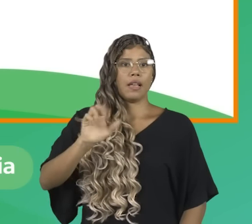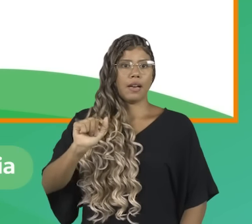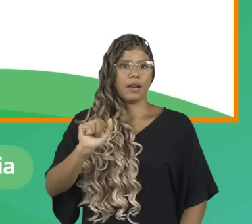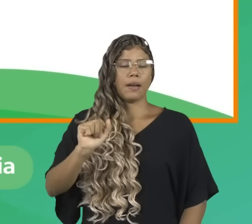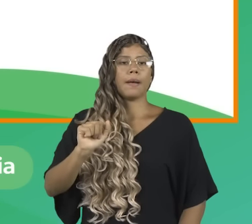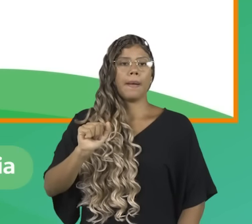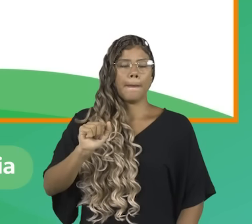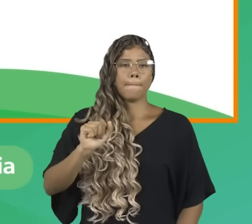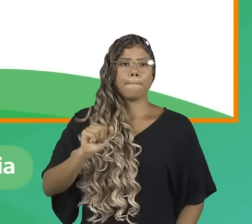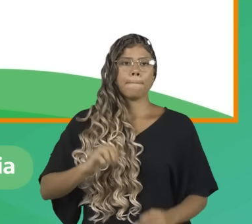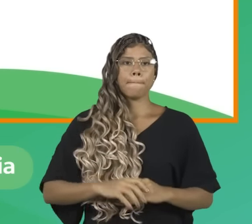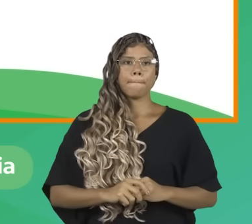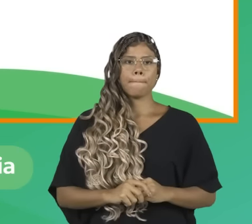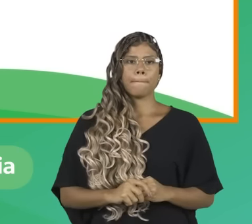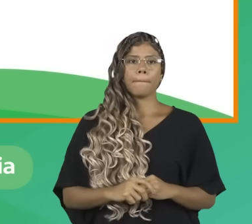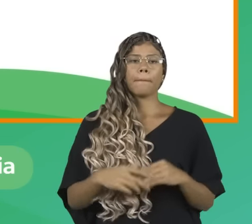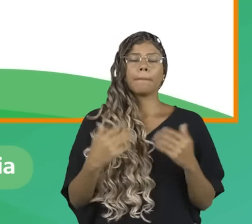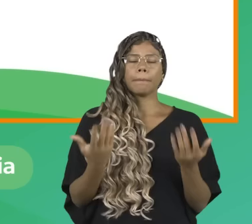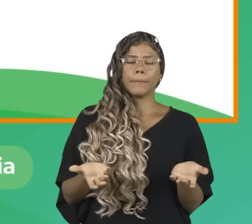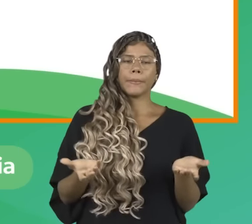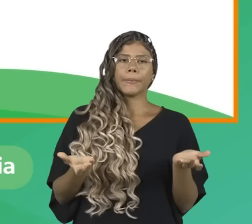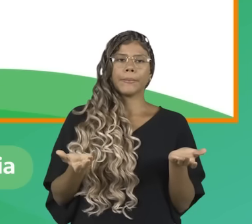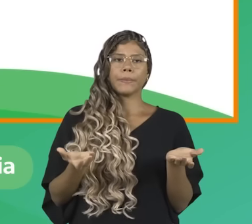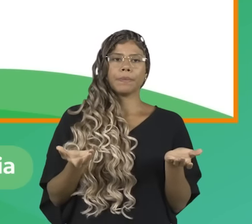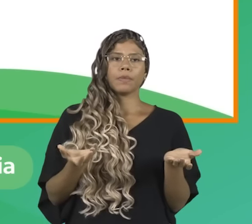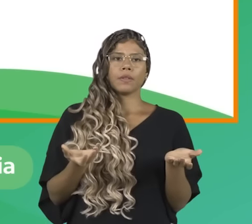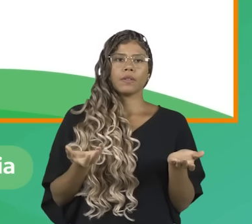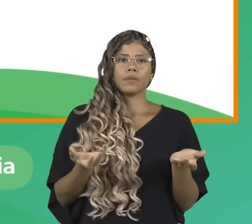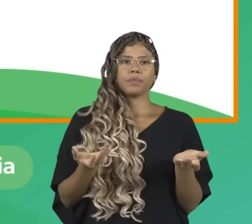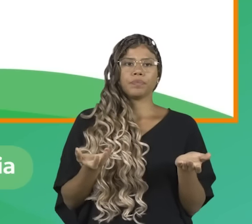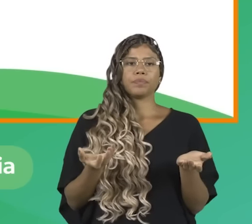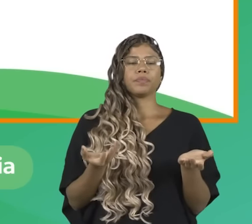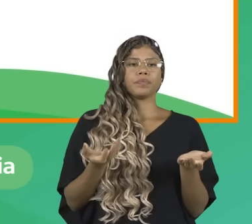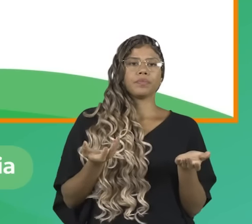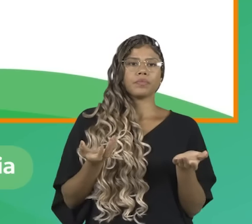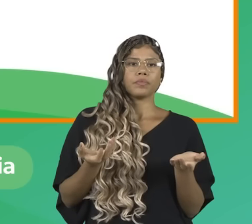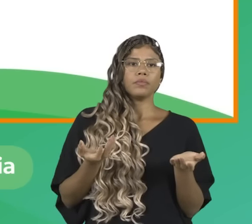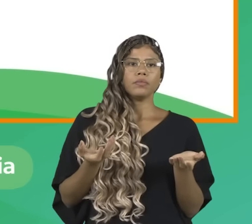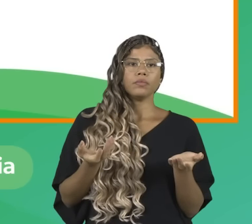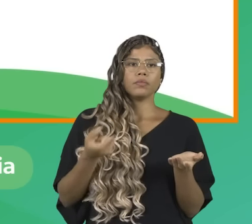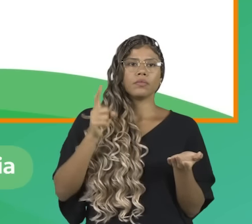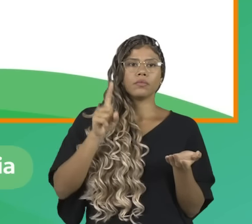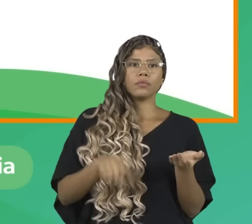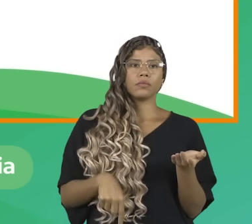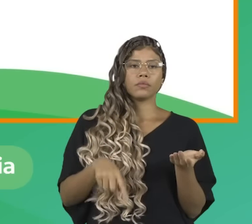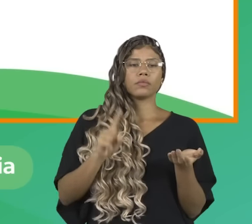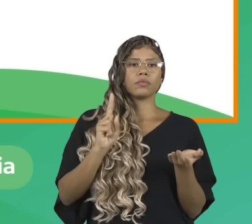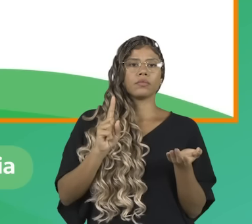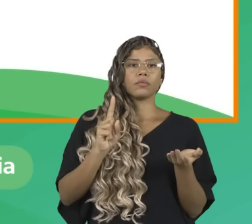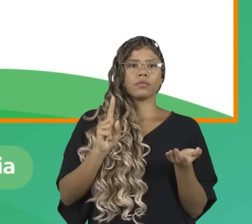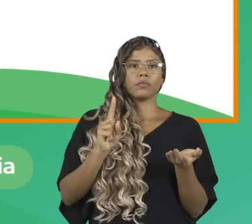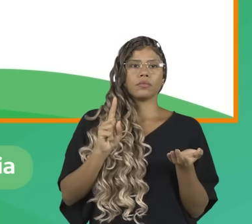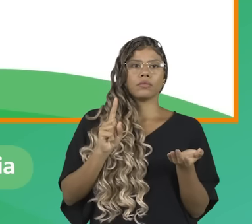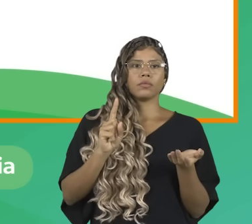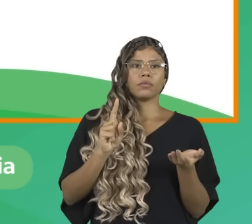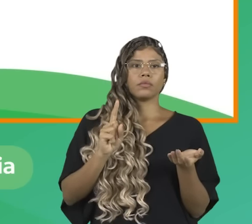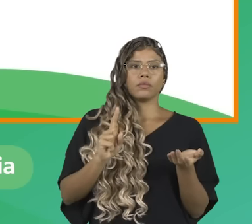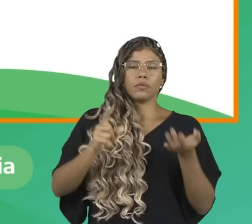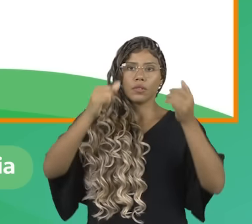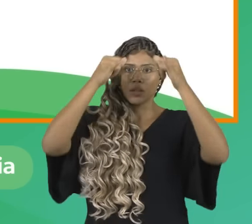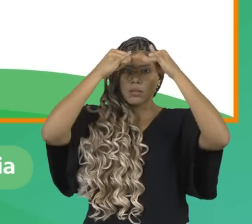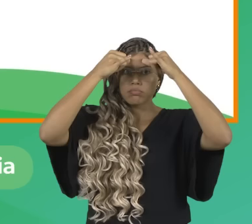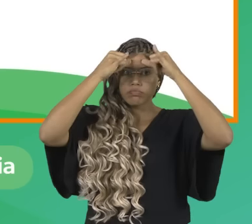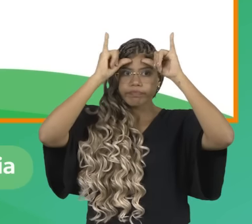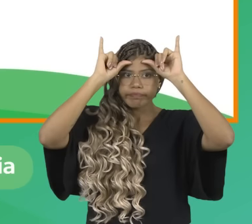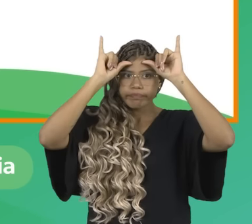fermentação microbiana, acredite se quiser, vem principalmente da produção bovina, especialmente dos